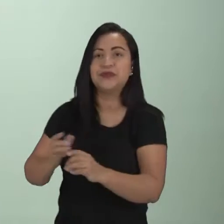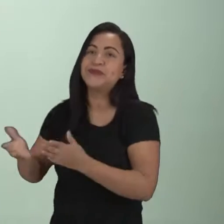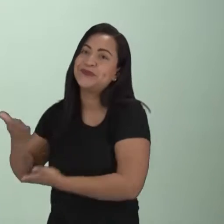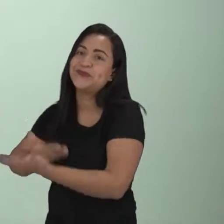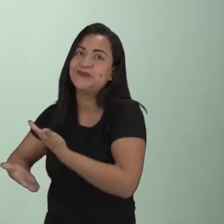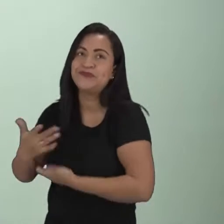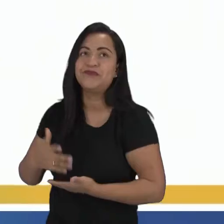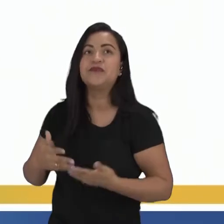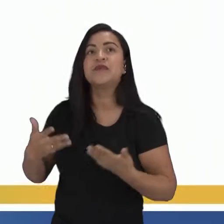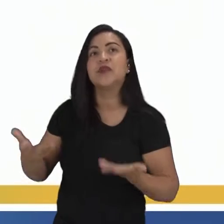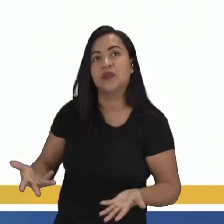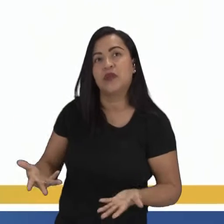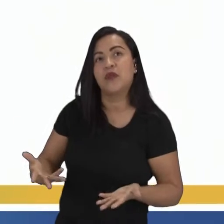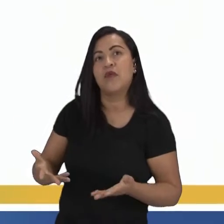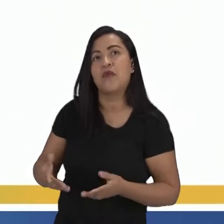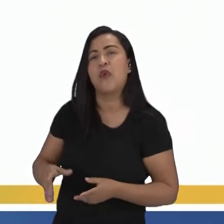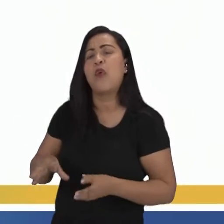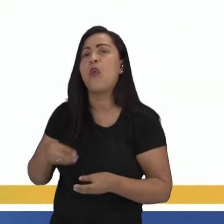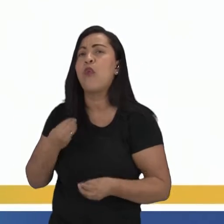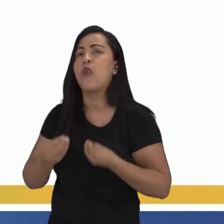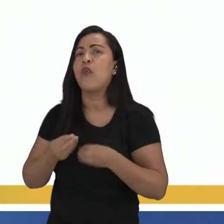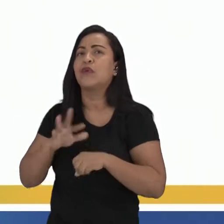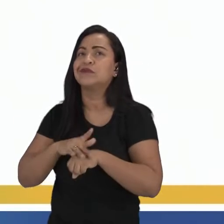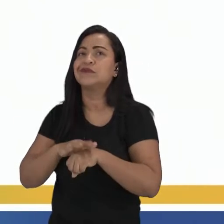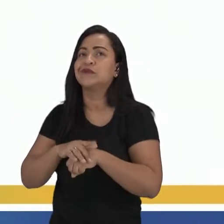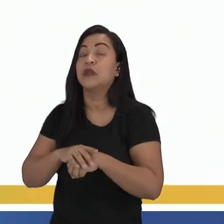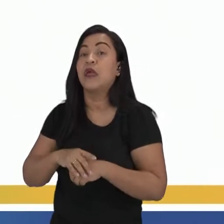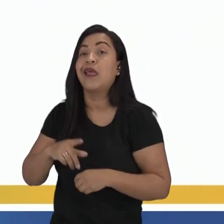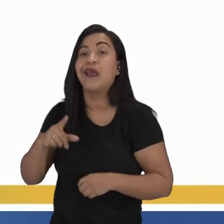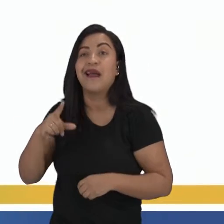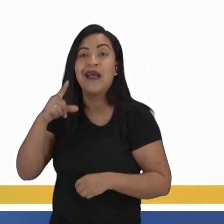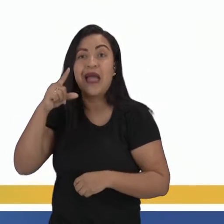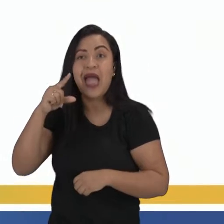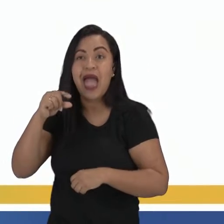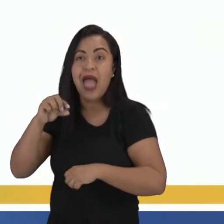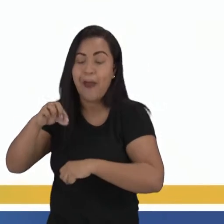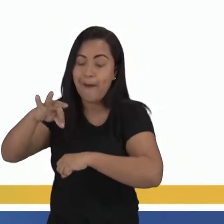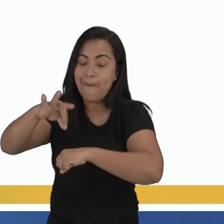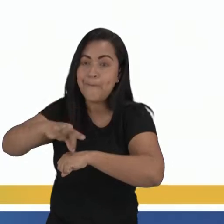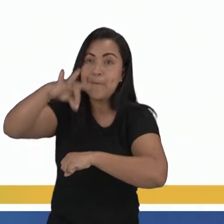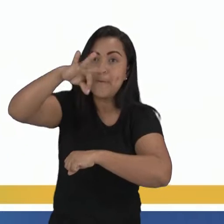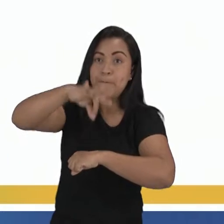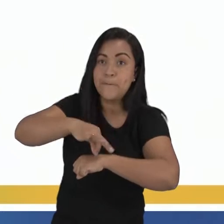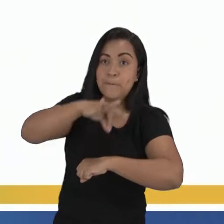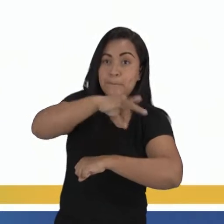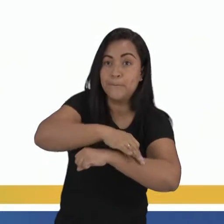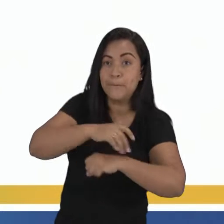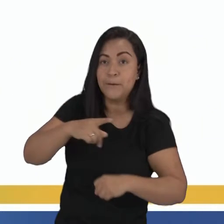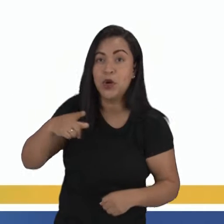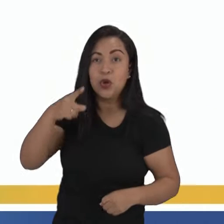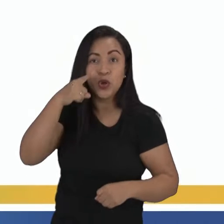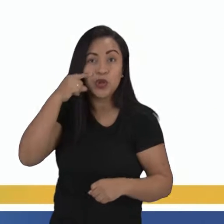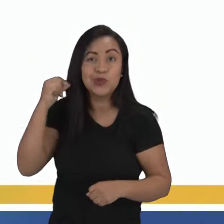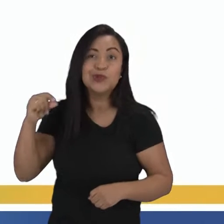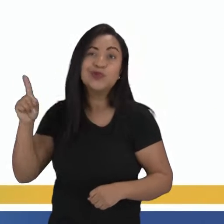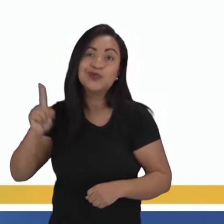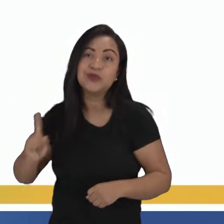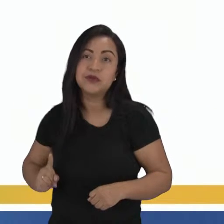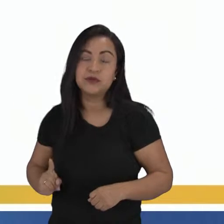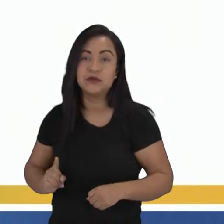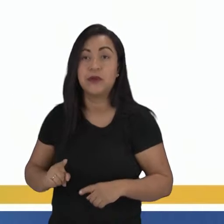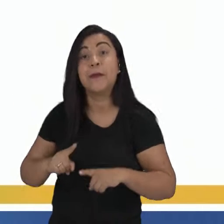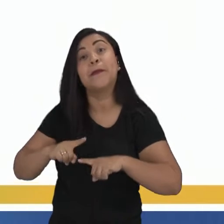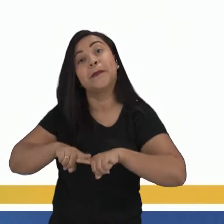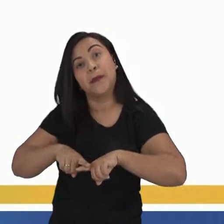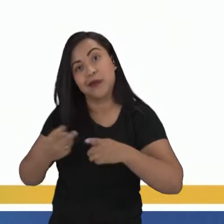a contaminação, como eu comentei, as pulgas infectavam os ratos, e aí nós temos essa possível chegada. Mas isso também está atrelado à forma